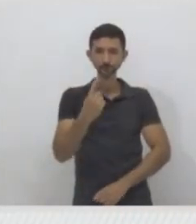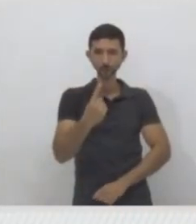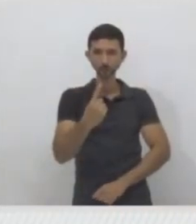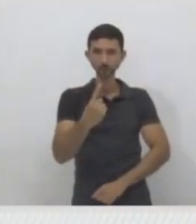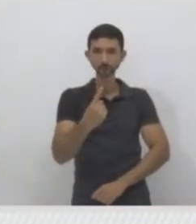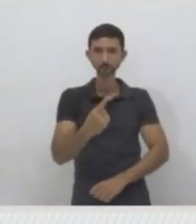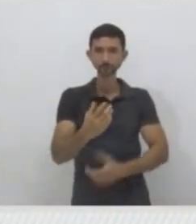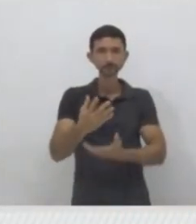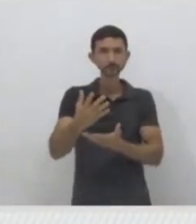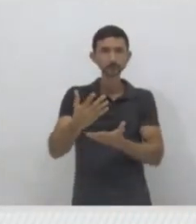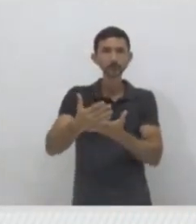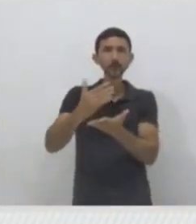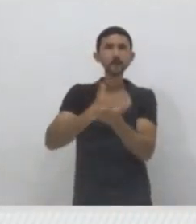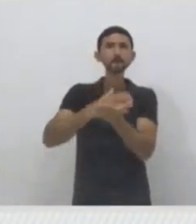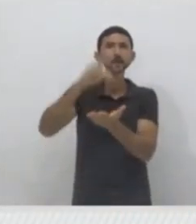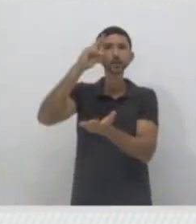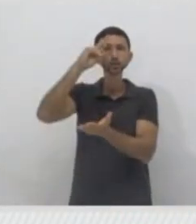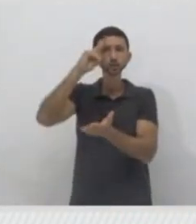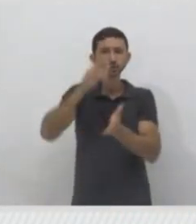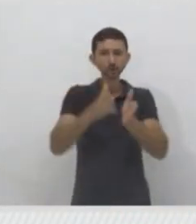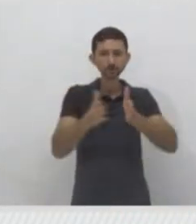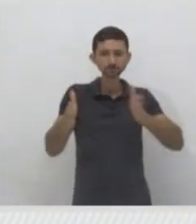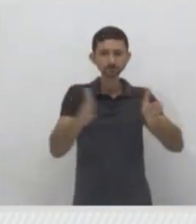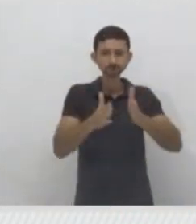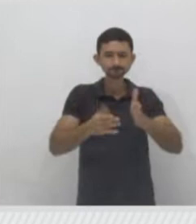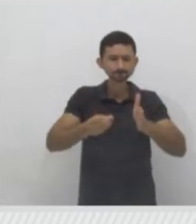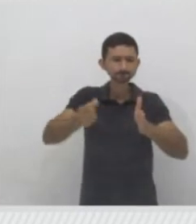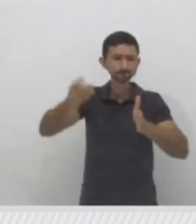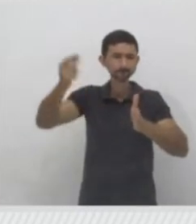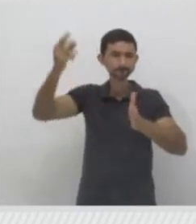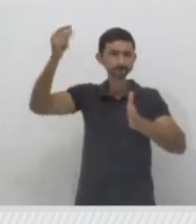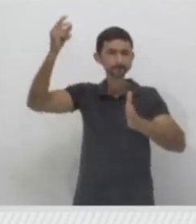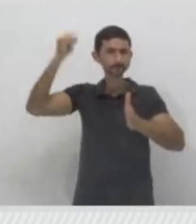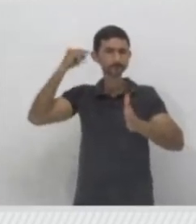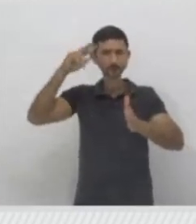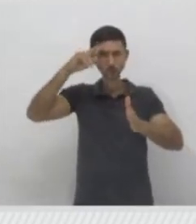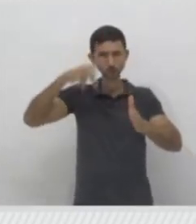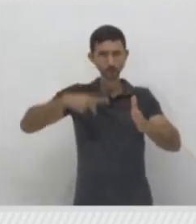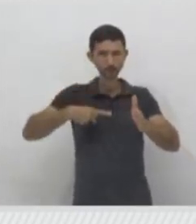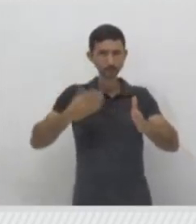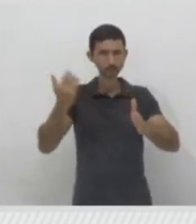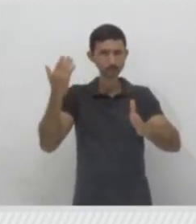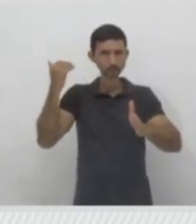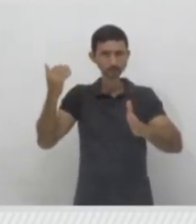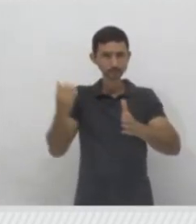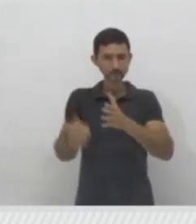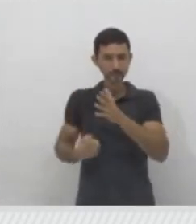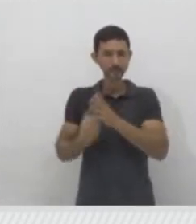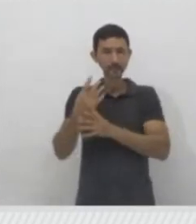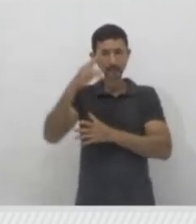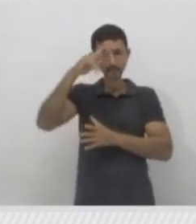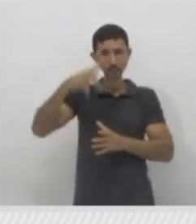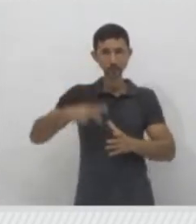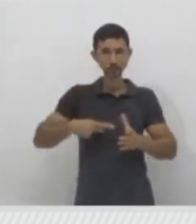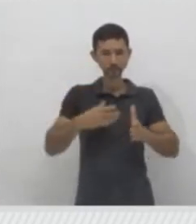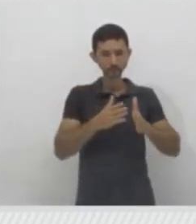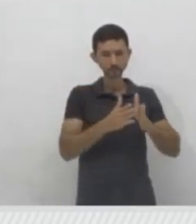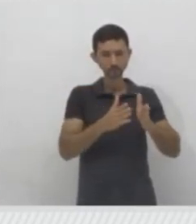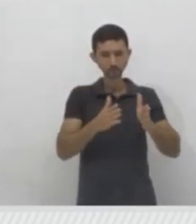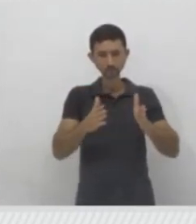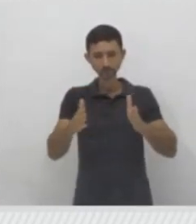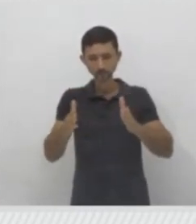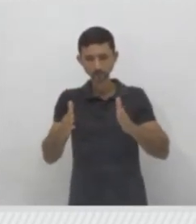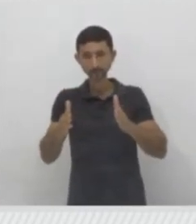A pré-história é a etapa mais antiga da humanidade, já que vai desde a origem do ser humano até a invenção da